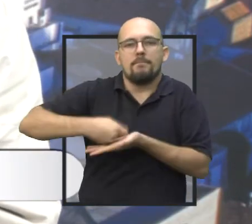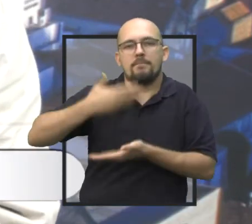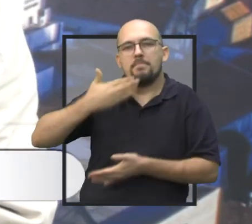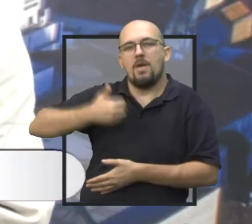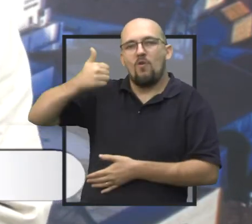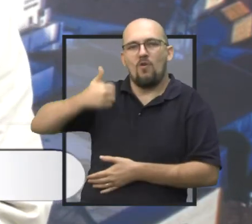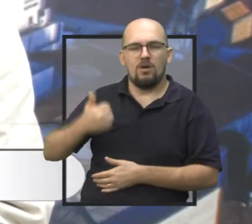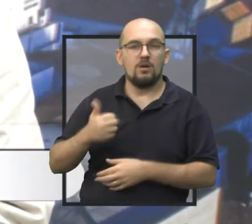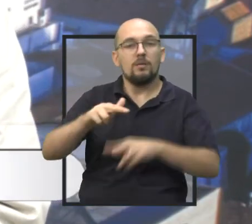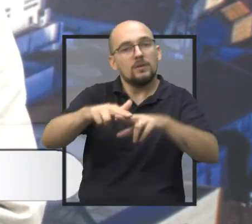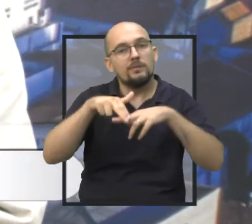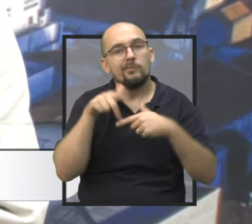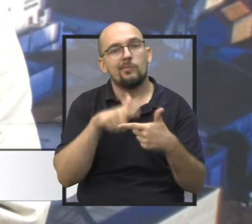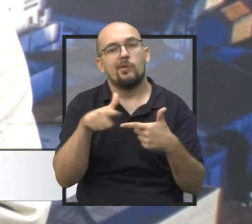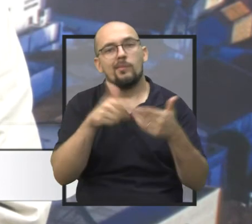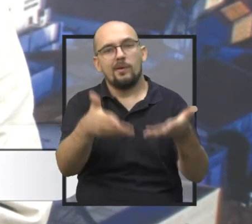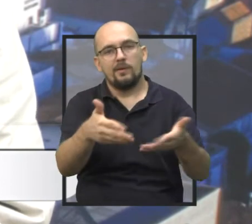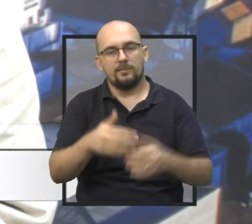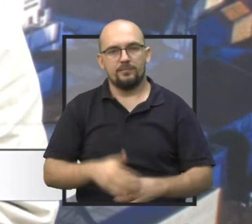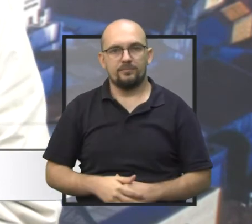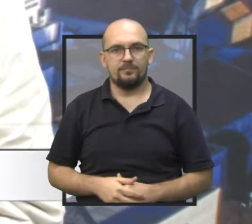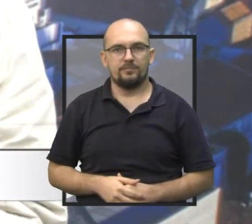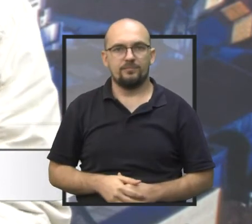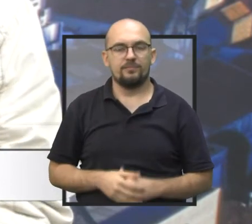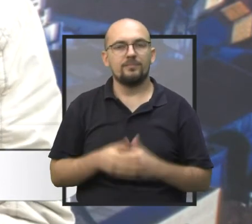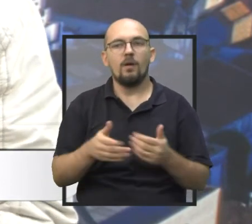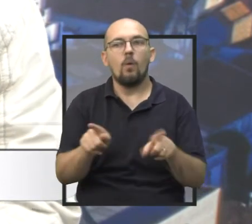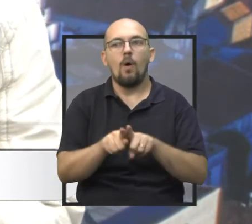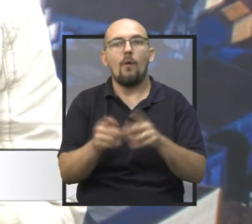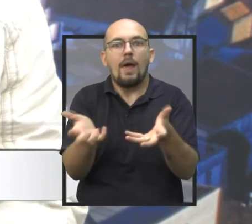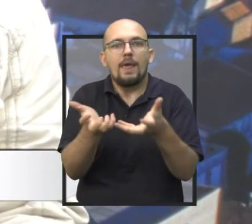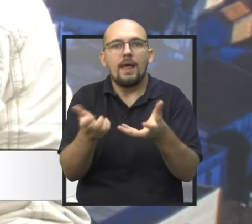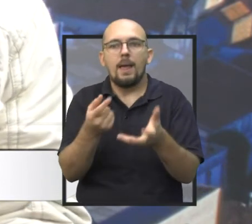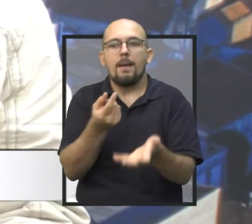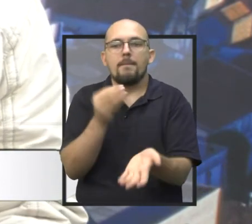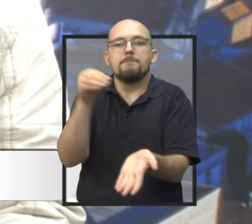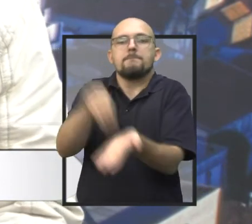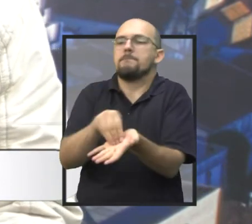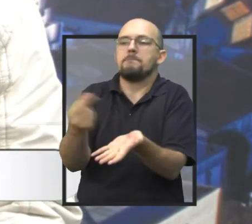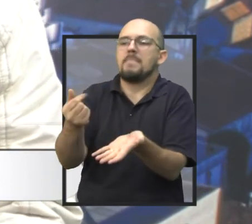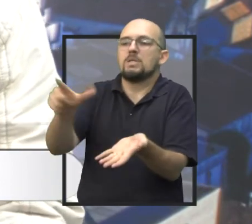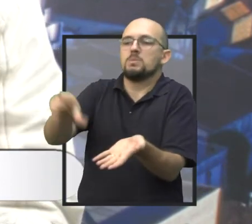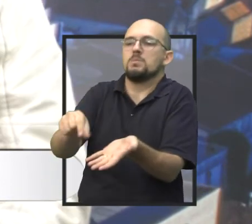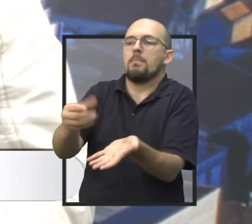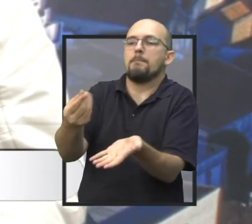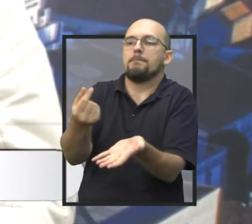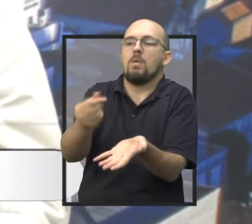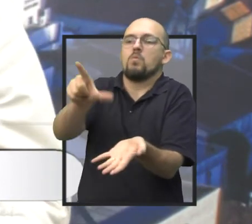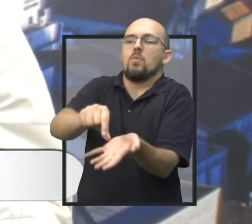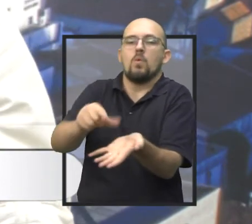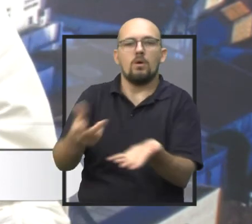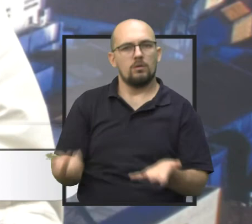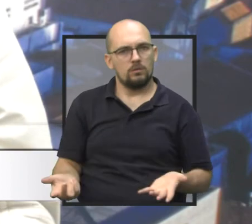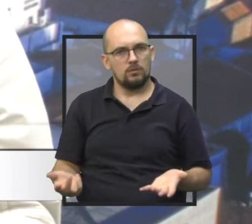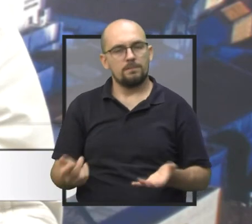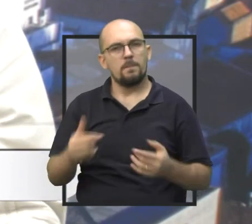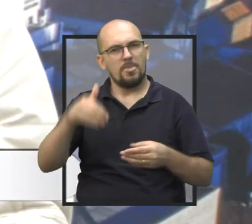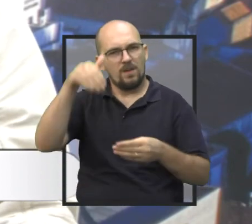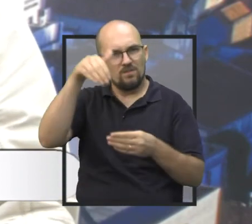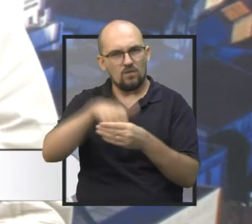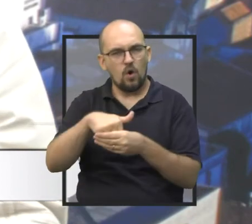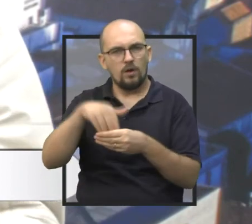outras, devido a esse problema de querer colocar o preço no trabalho do médico. E aí põe em votação na